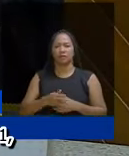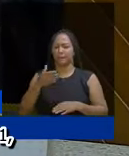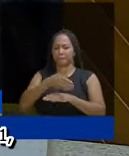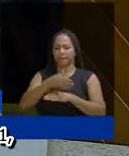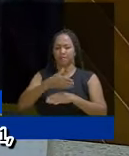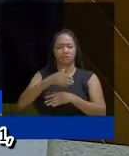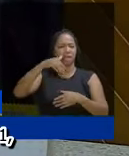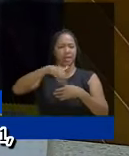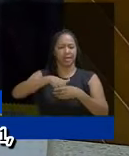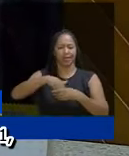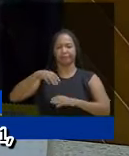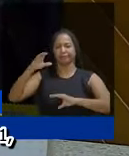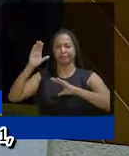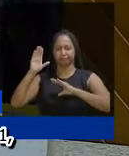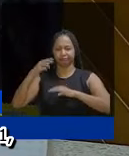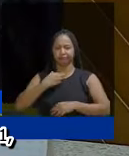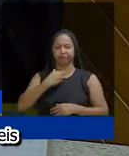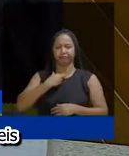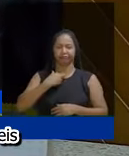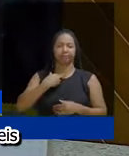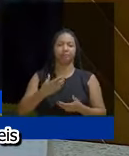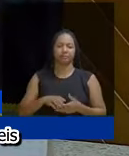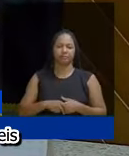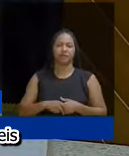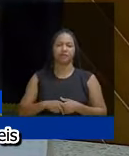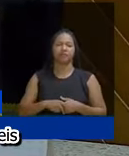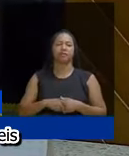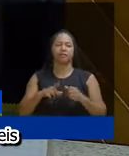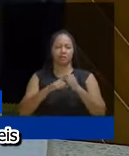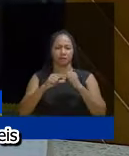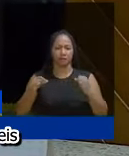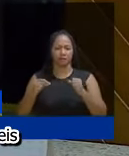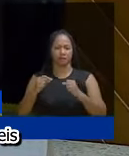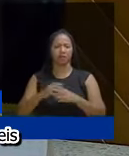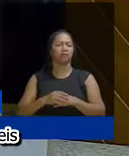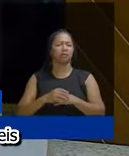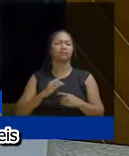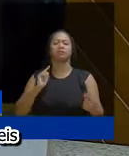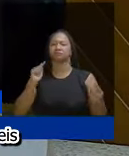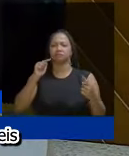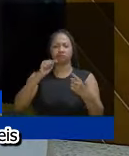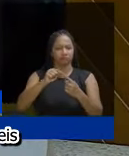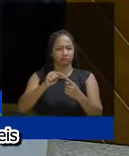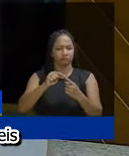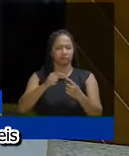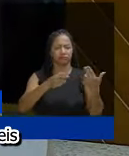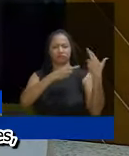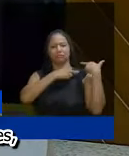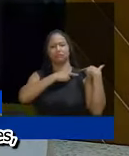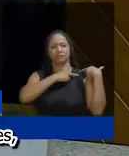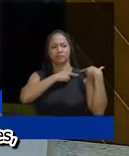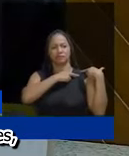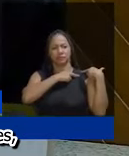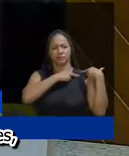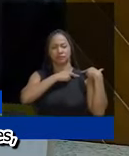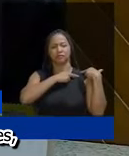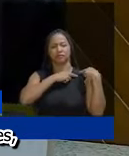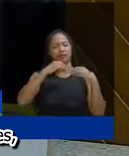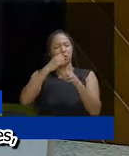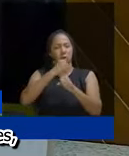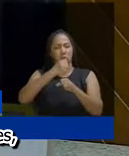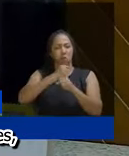na linha G do inciso 1, caput deste artigo, não se aplica aos responsáveis que tenham tido suas